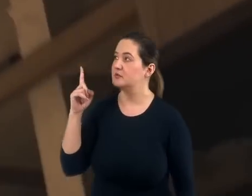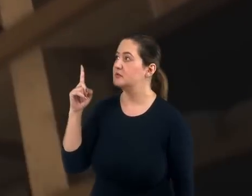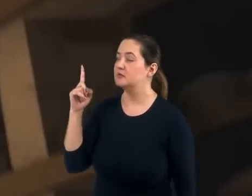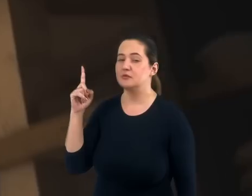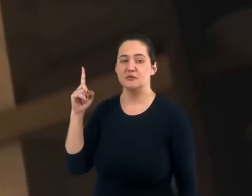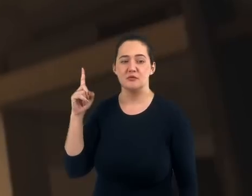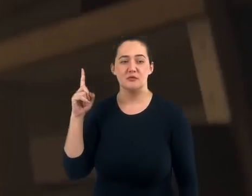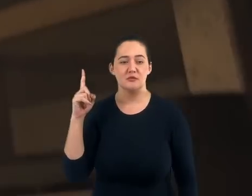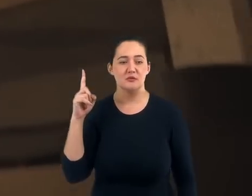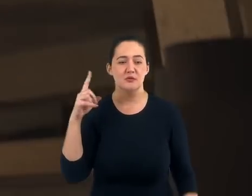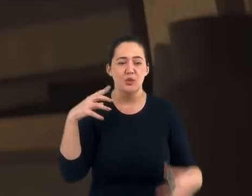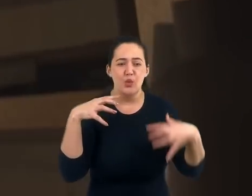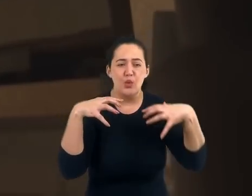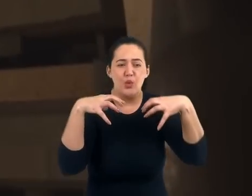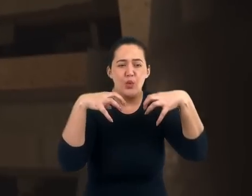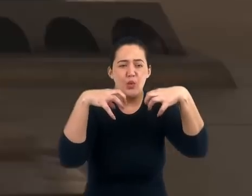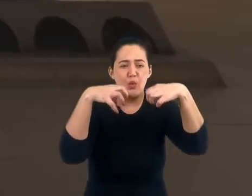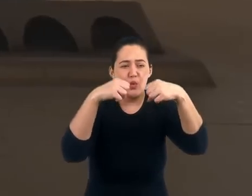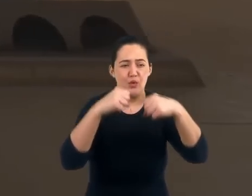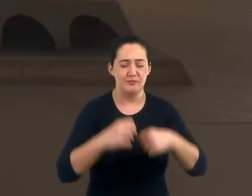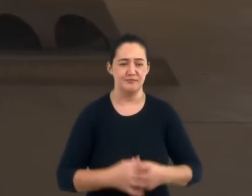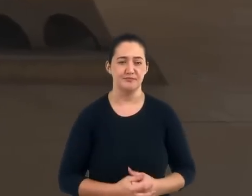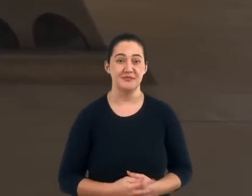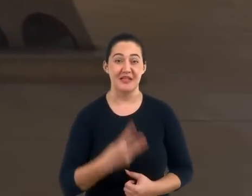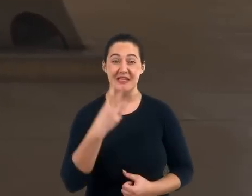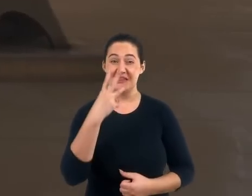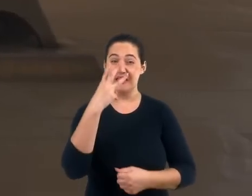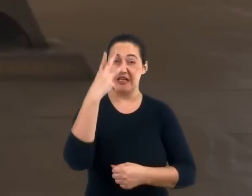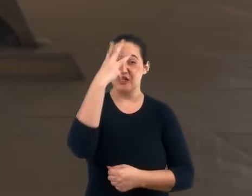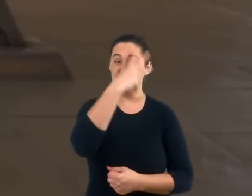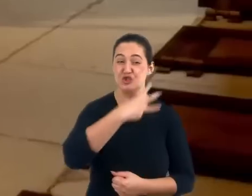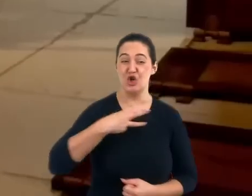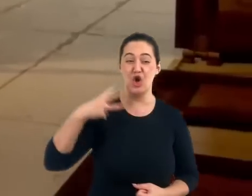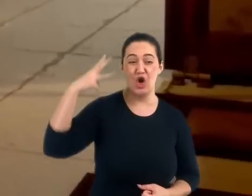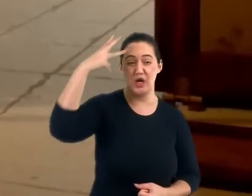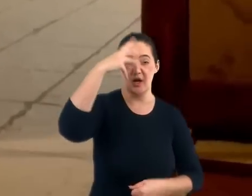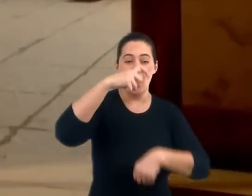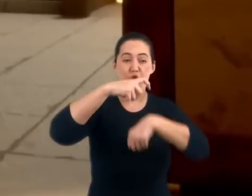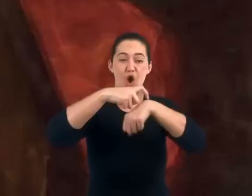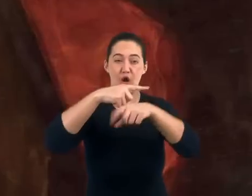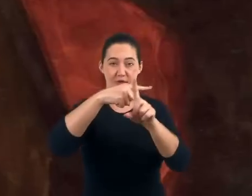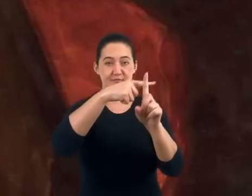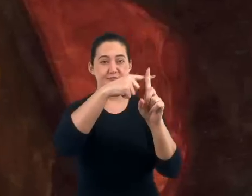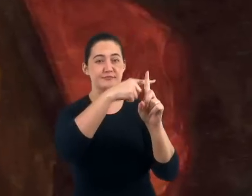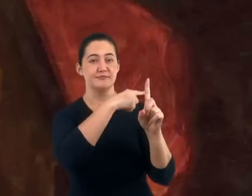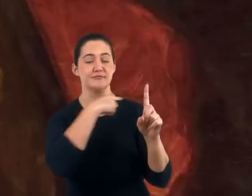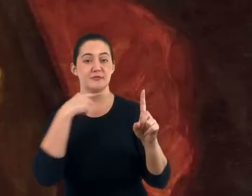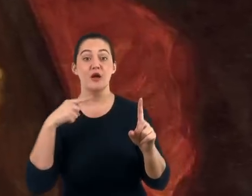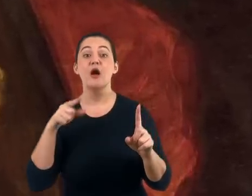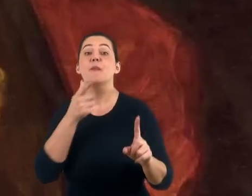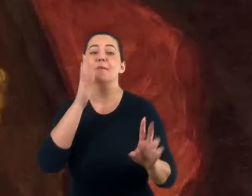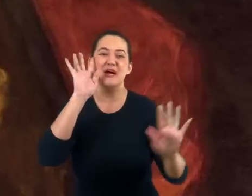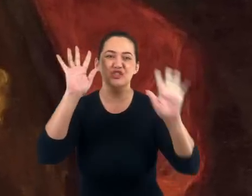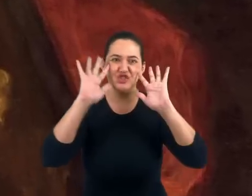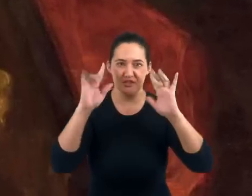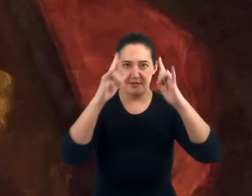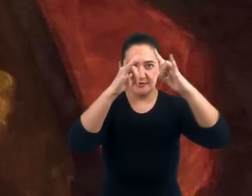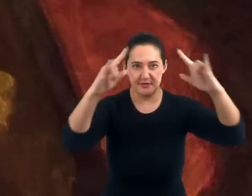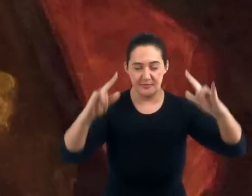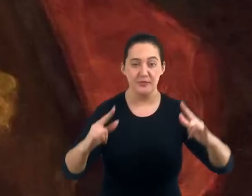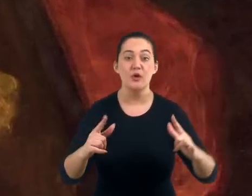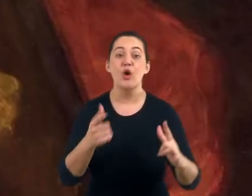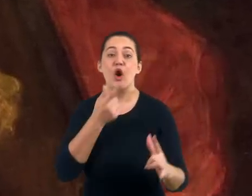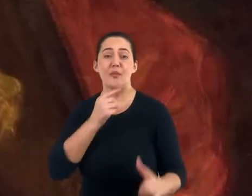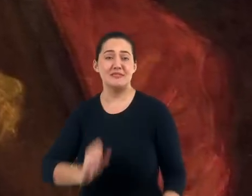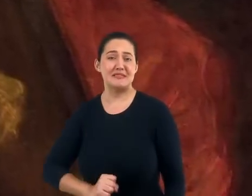a uma escuridão sobrenatural de 3 horas. É a hora do sacrifício da tarde. Então o sacerdote começa os preparativos